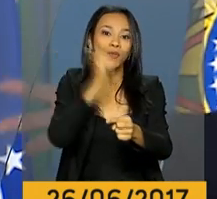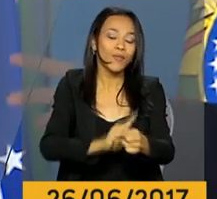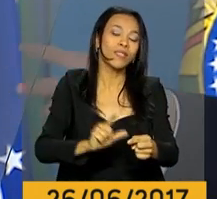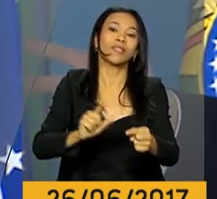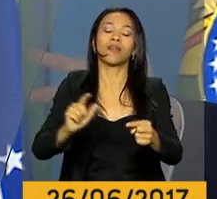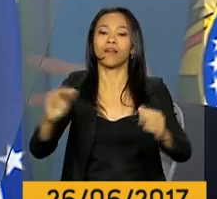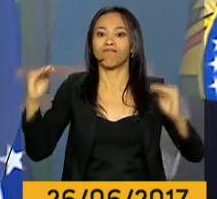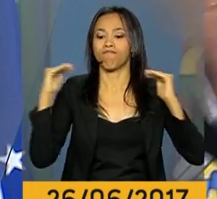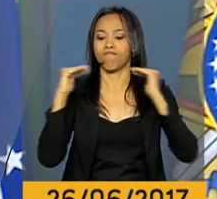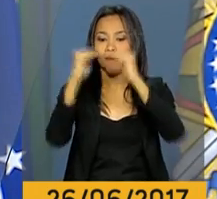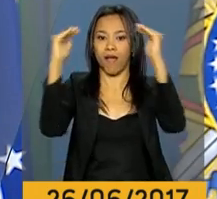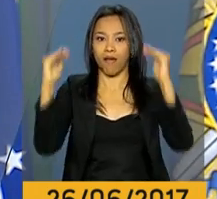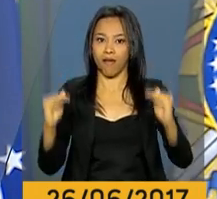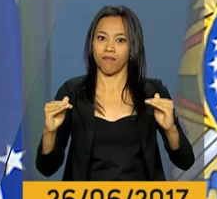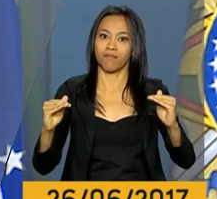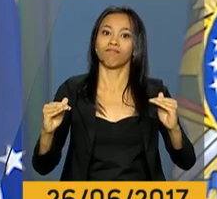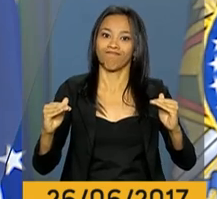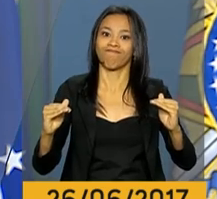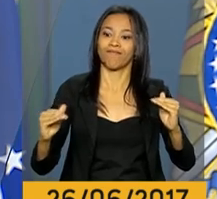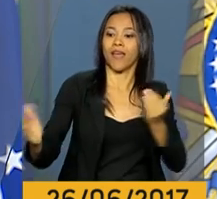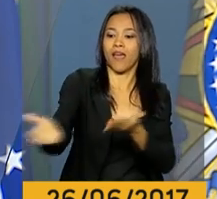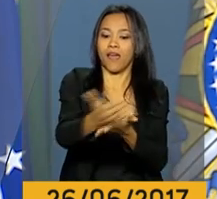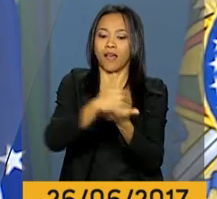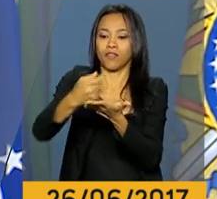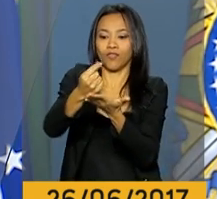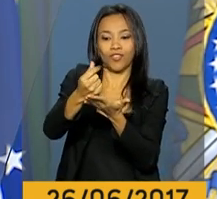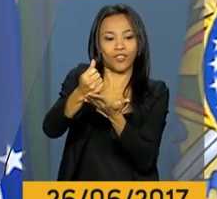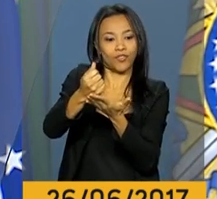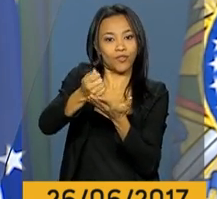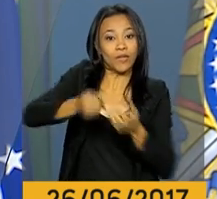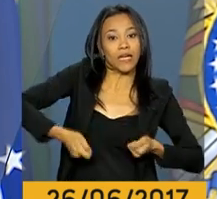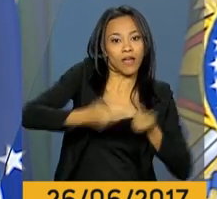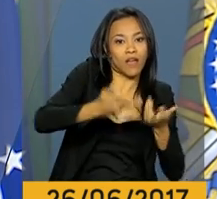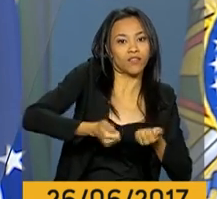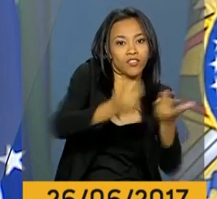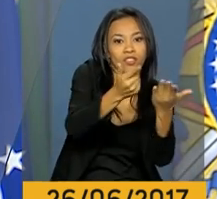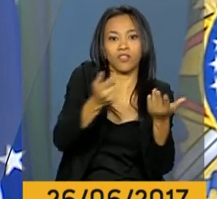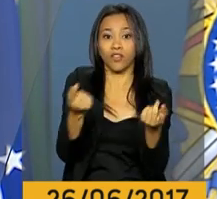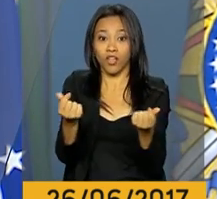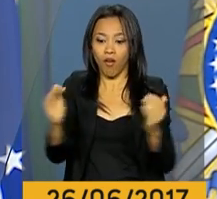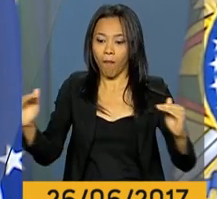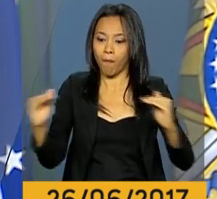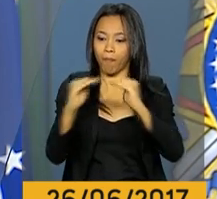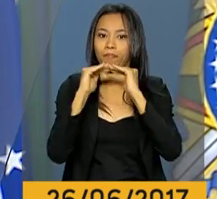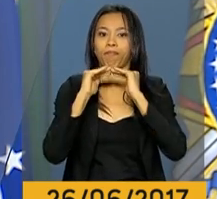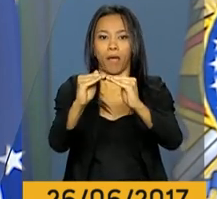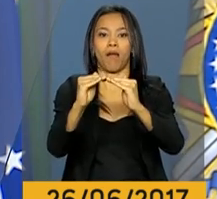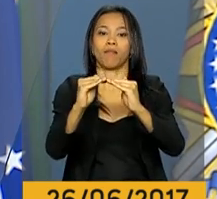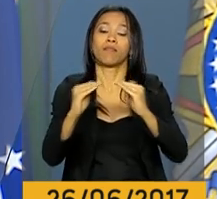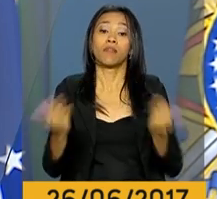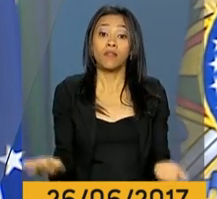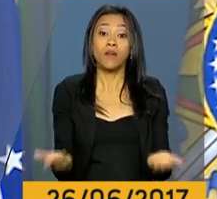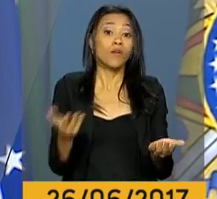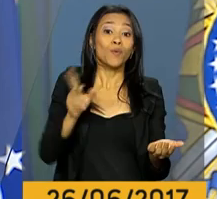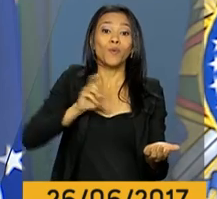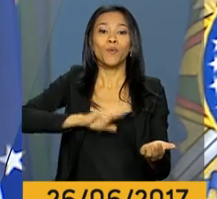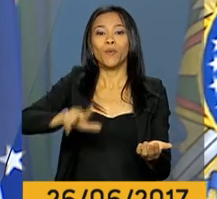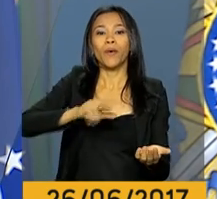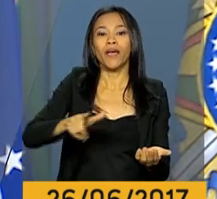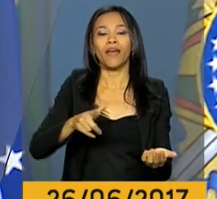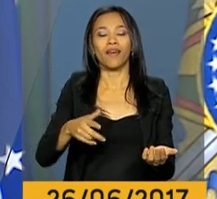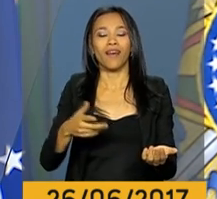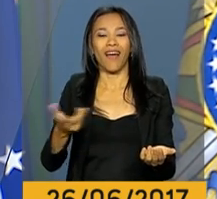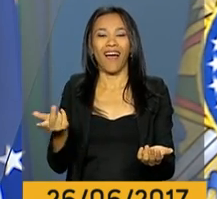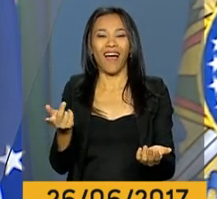assim coincidindo com aquilo que se gasta por isso que ele tem fo foi uma medida digamos séria não foi uma medida para produzir um efeito